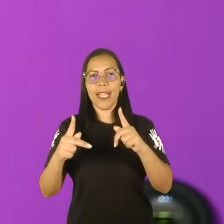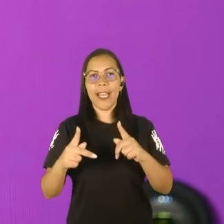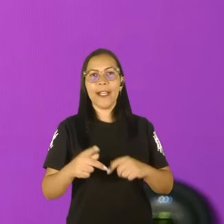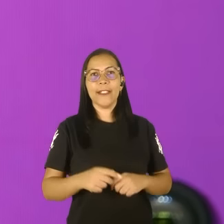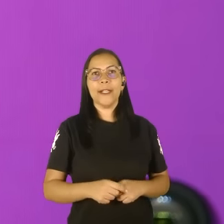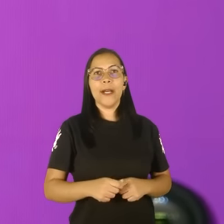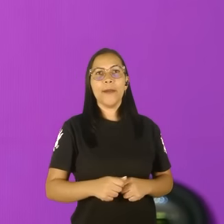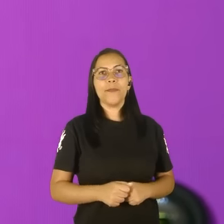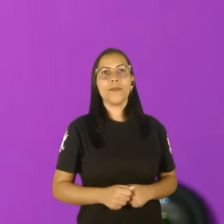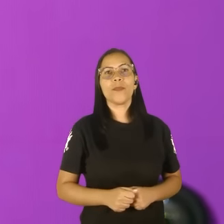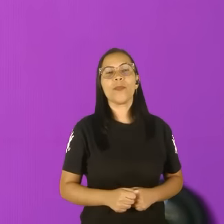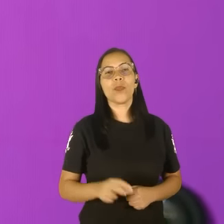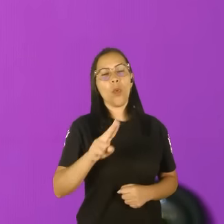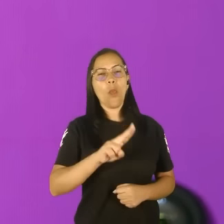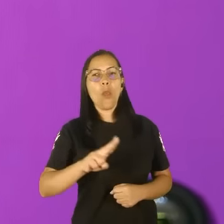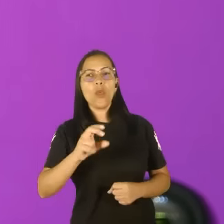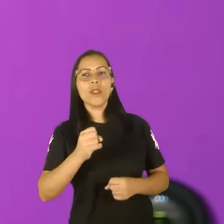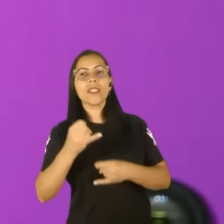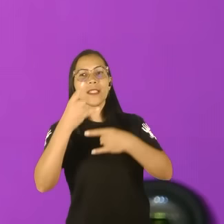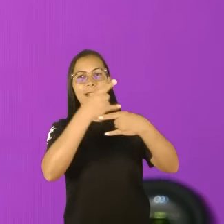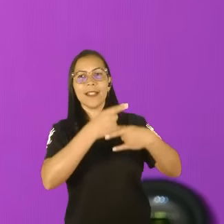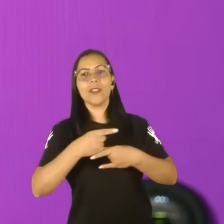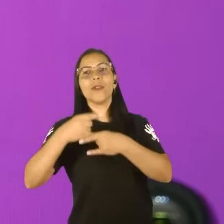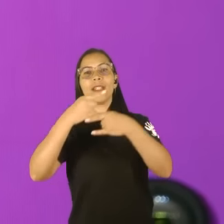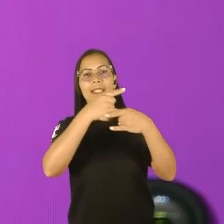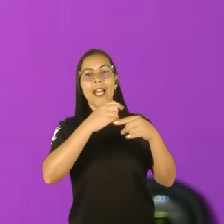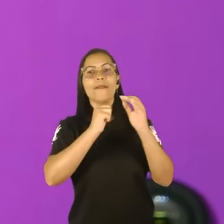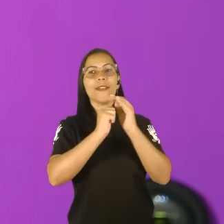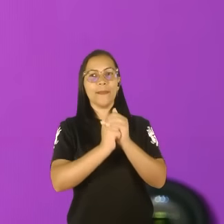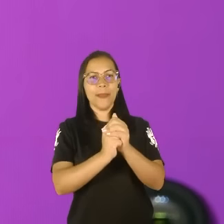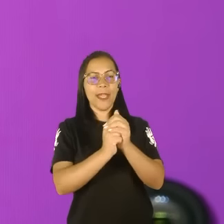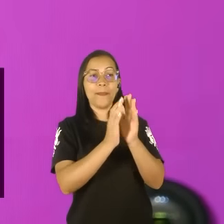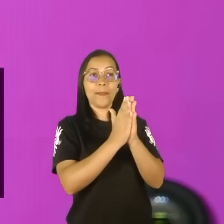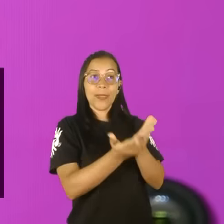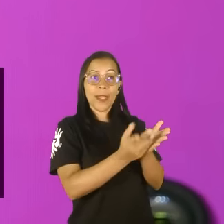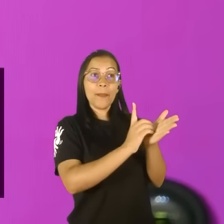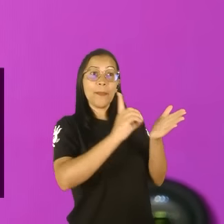Abra sua Bíblia comigo no Evangelho de Lucas, capítulo 1, versículo 80.